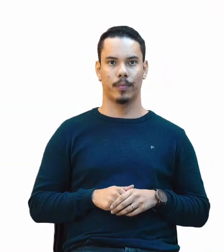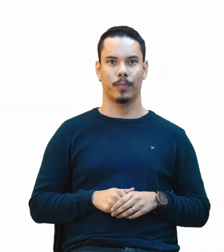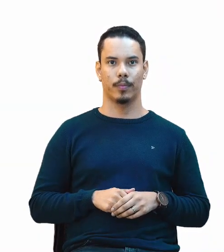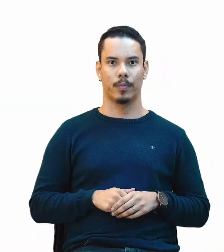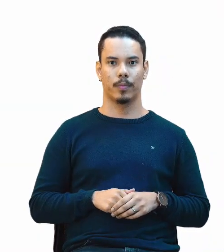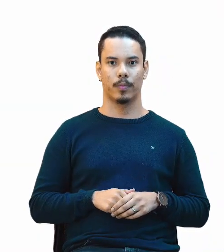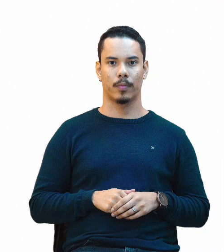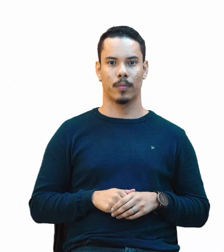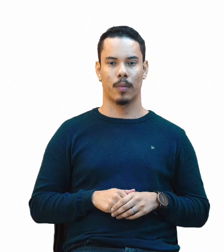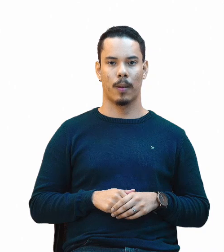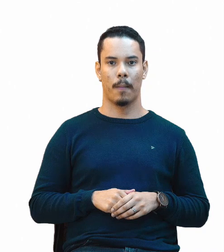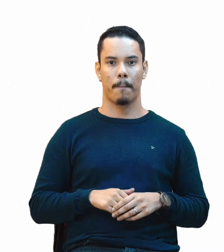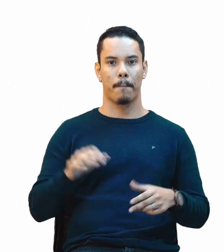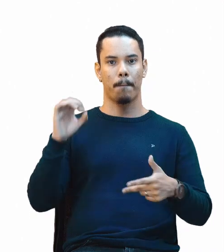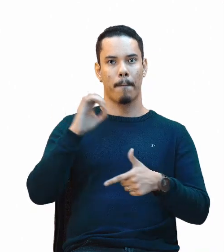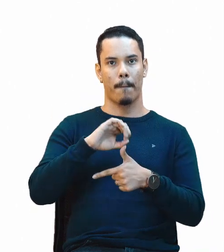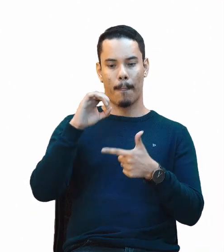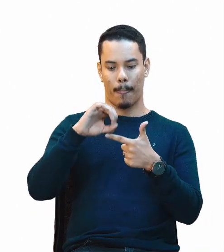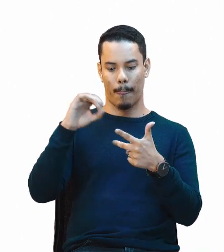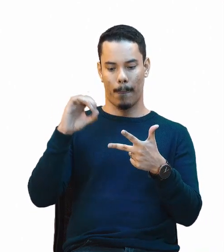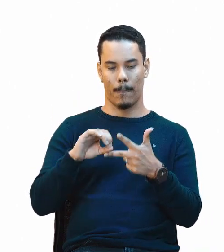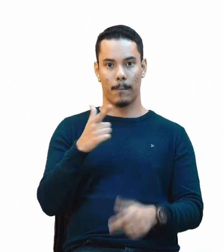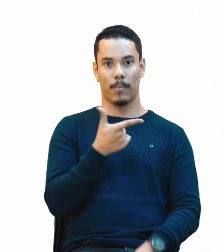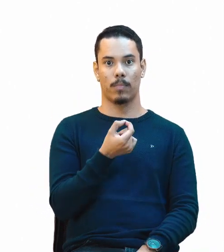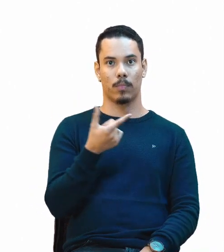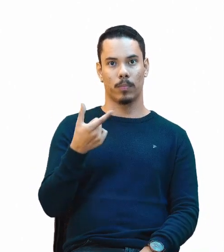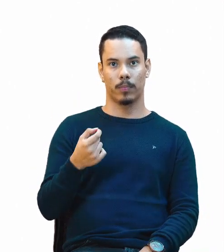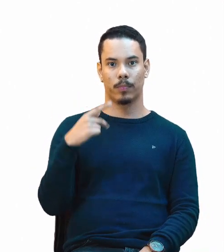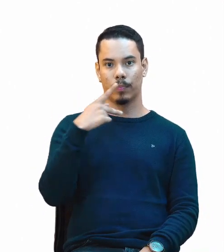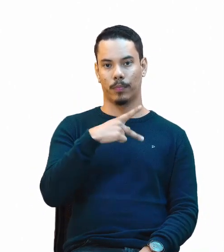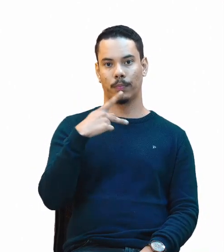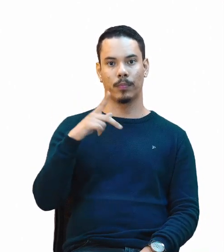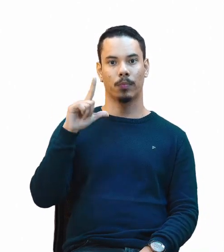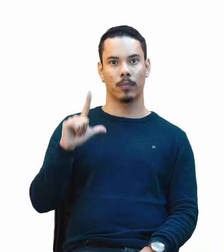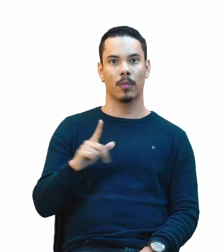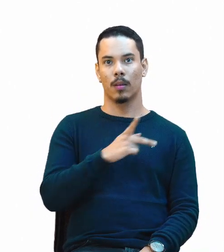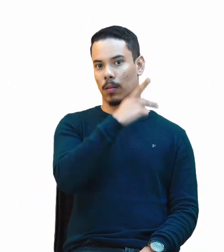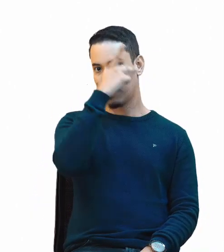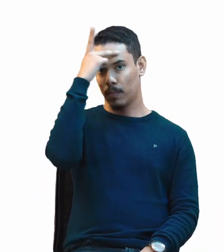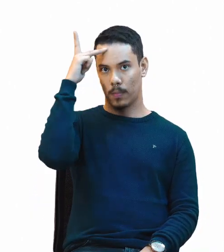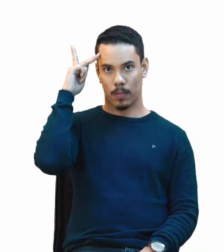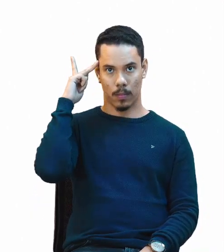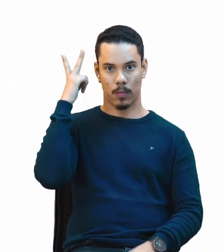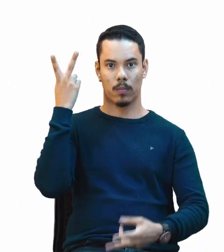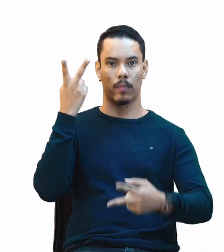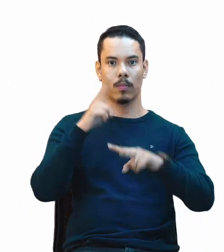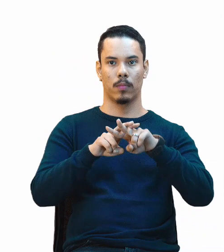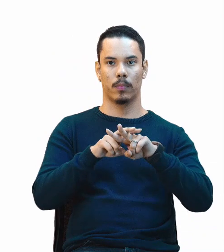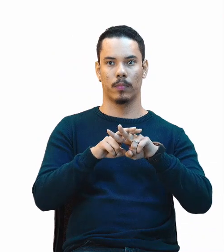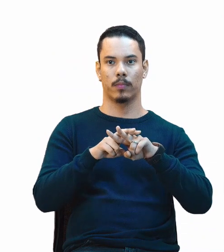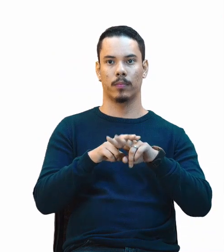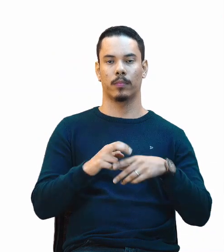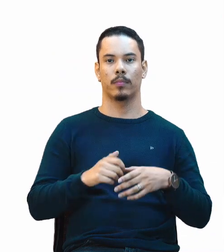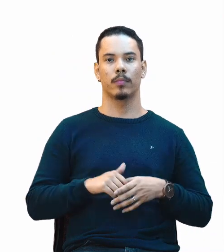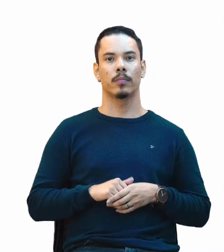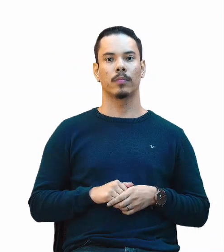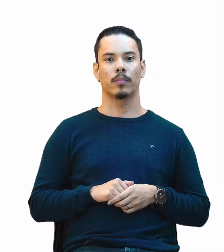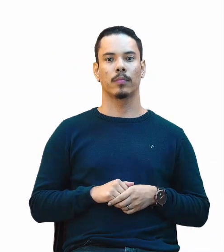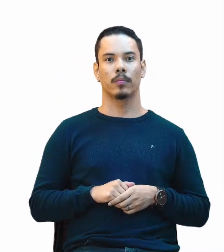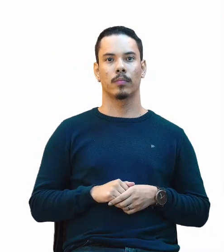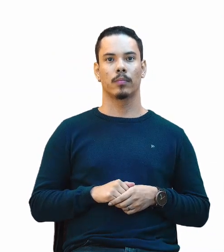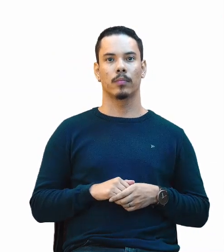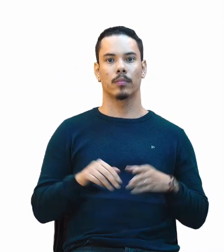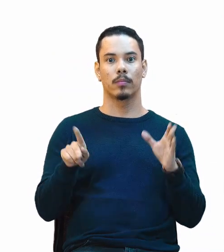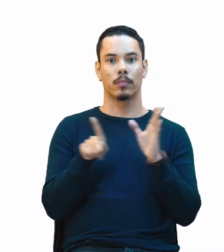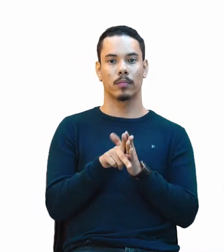3. Enem 2020, PPL, pessoas privadas de liberdade, ok? Essa questão foi